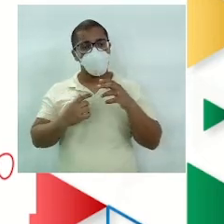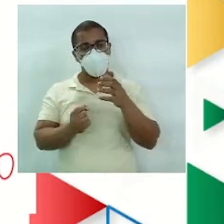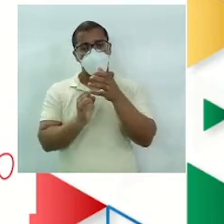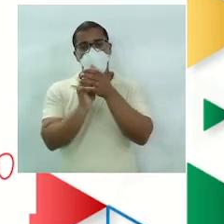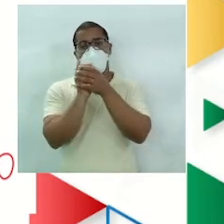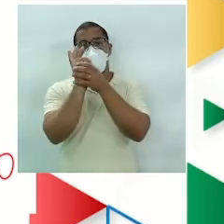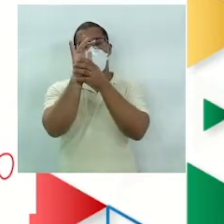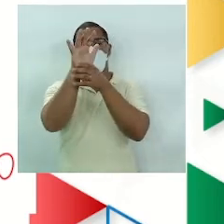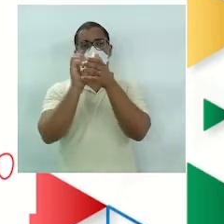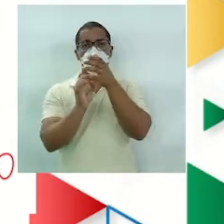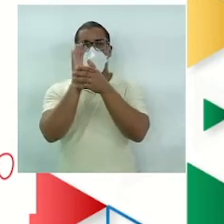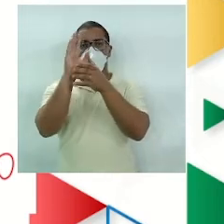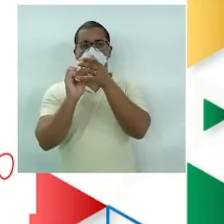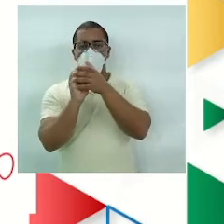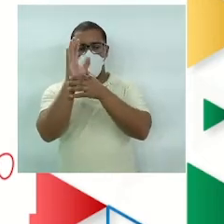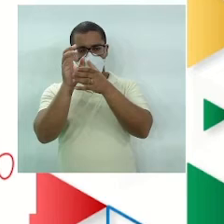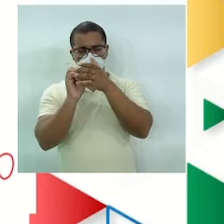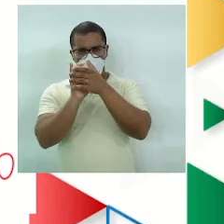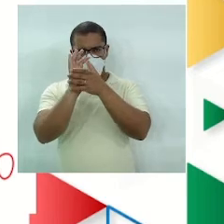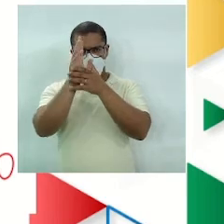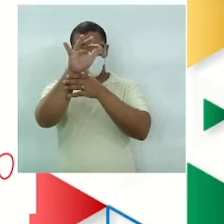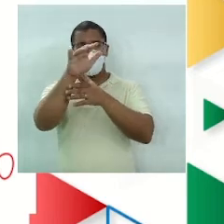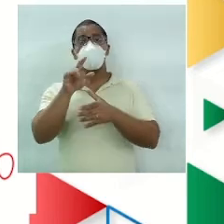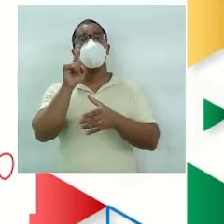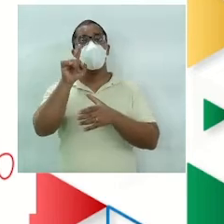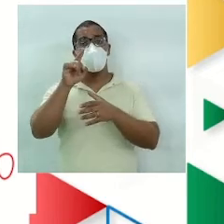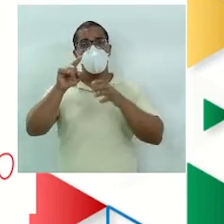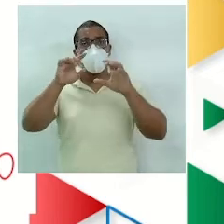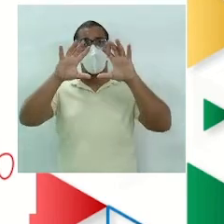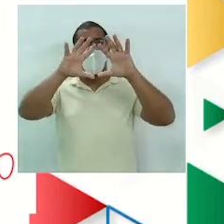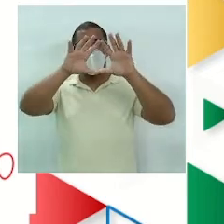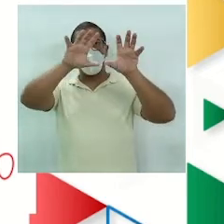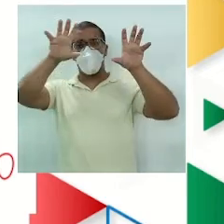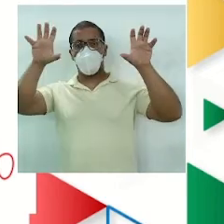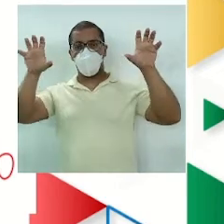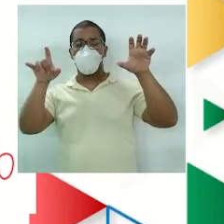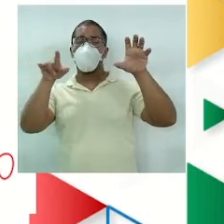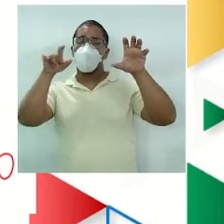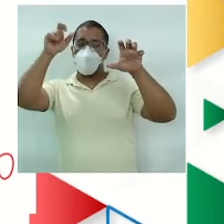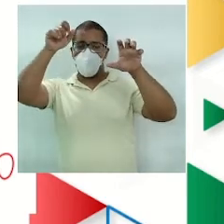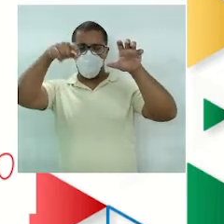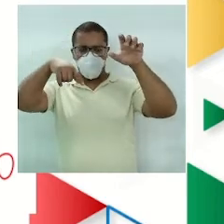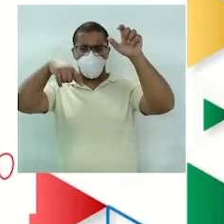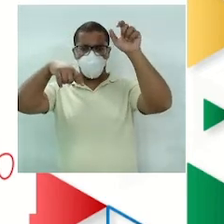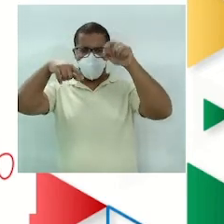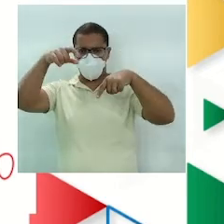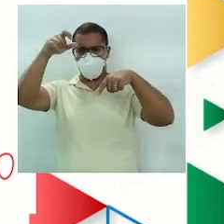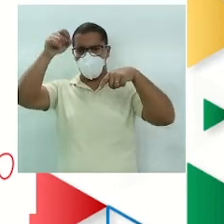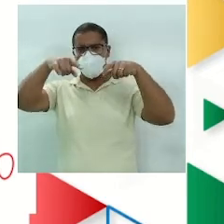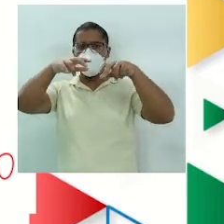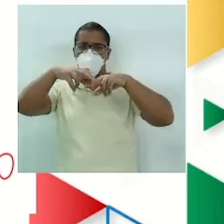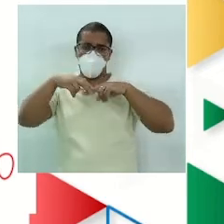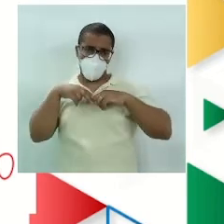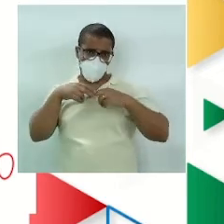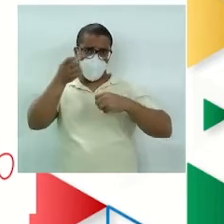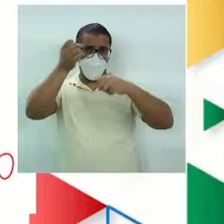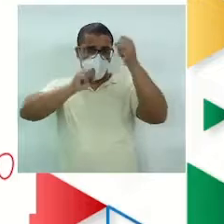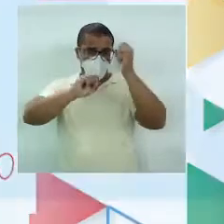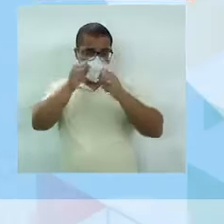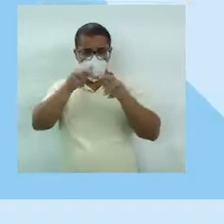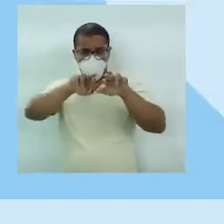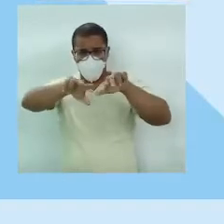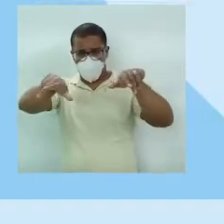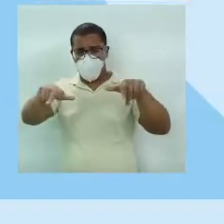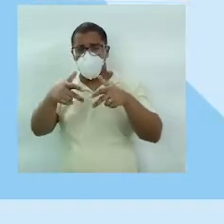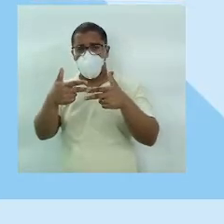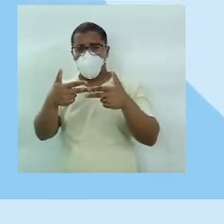na queima de combustíveis fósseis liberados na atmosfera, em consequência das atividades humanas. Se nós